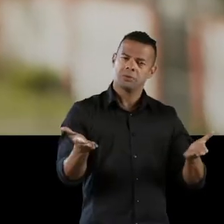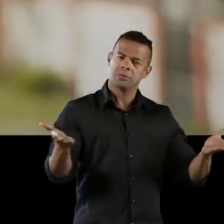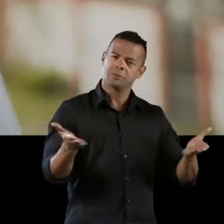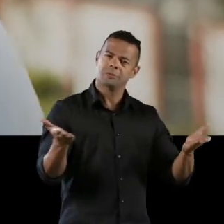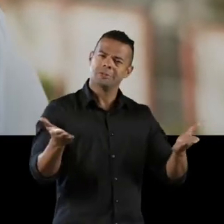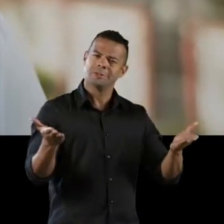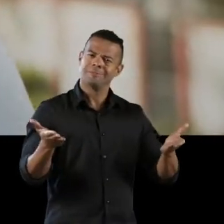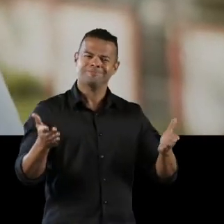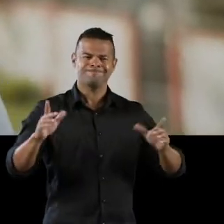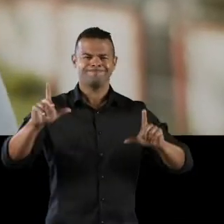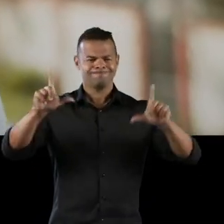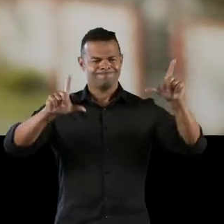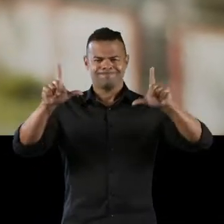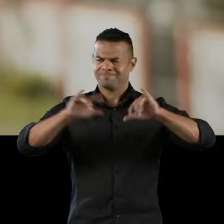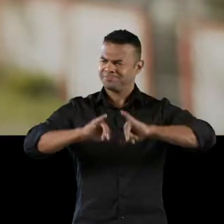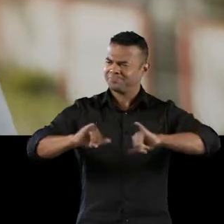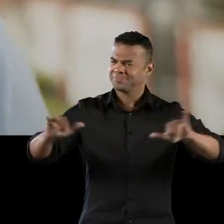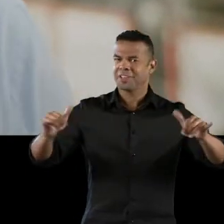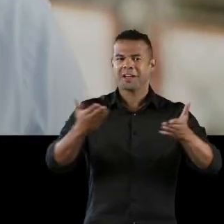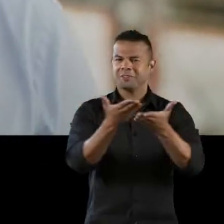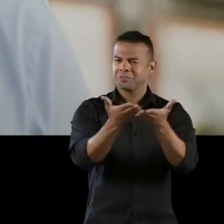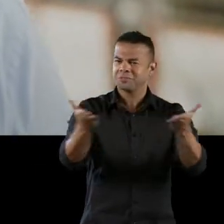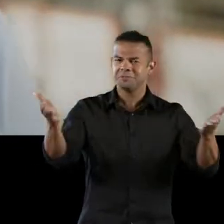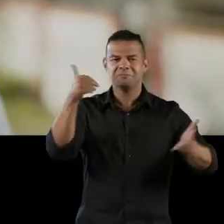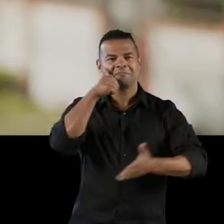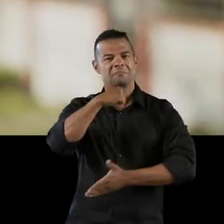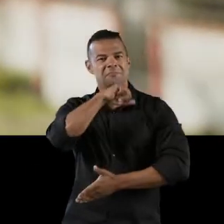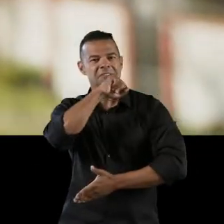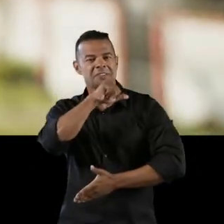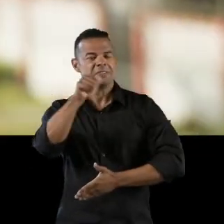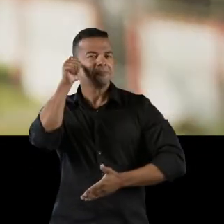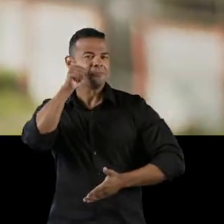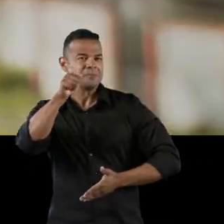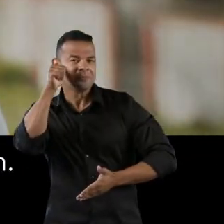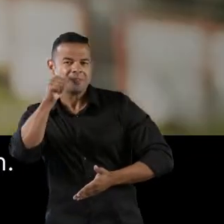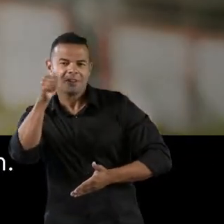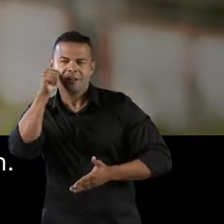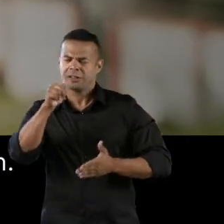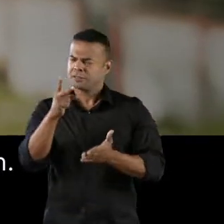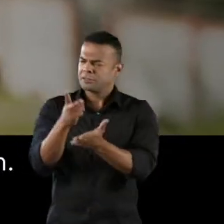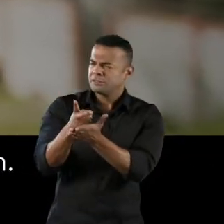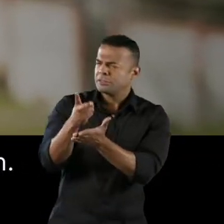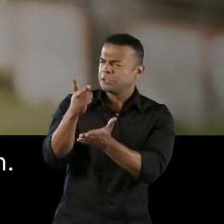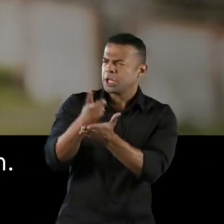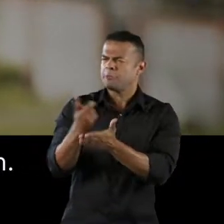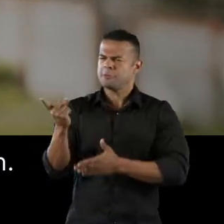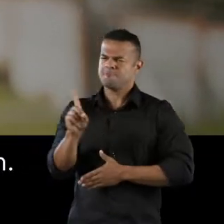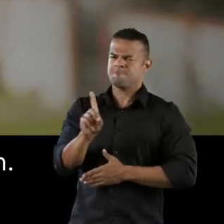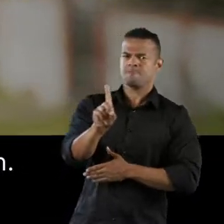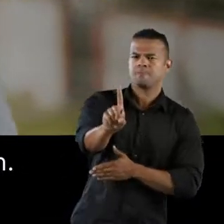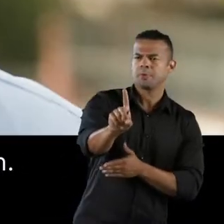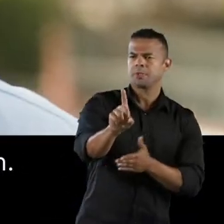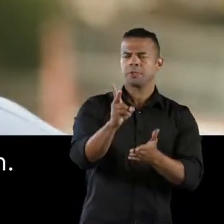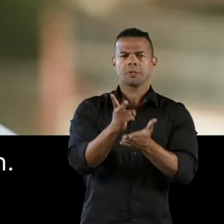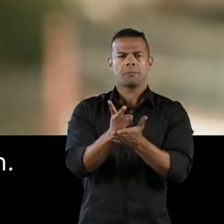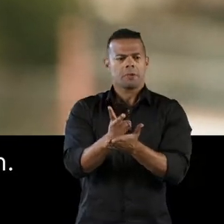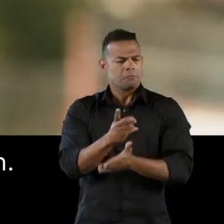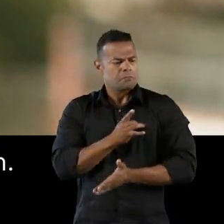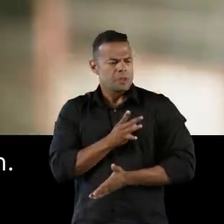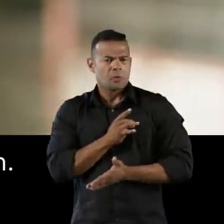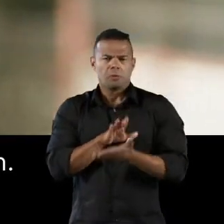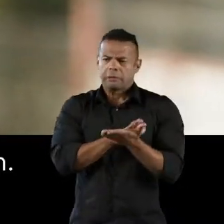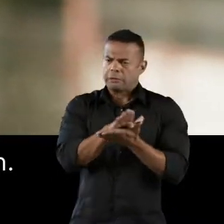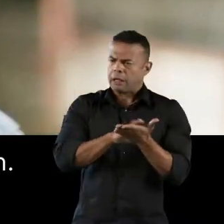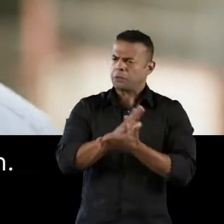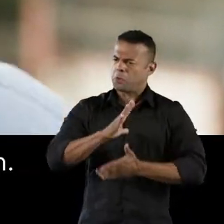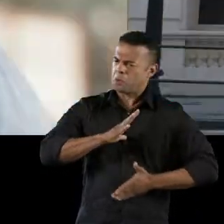Hoje eu quero dedicar esse programa a você, mãe, a você, mulher, a você que sempre está na linha de frente, sem medo